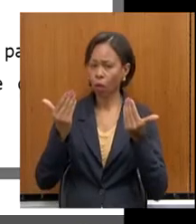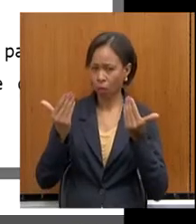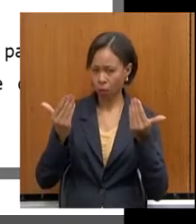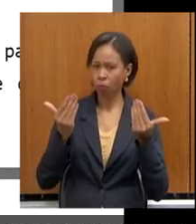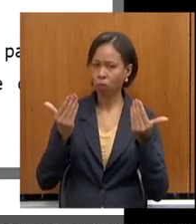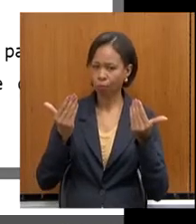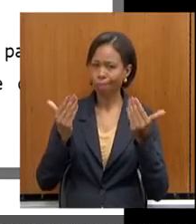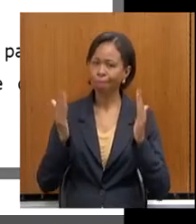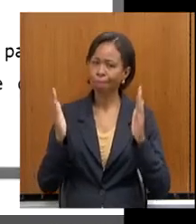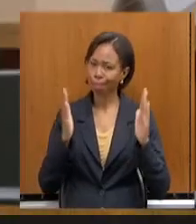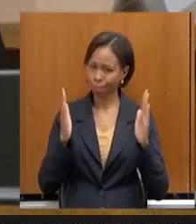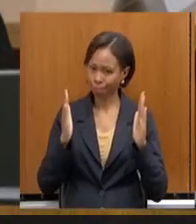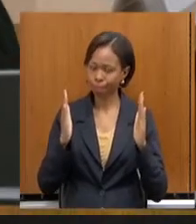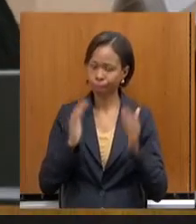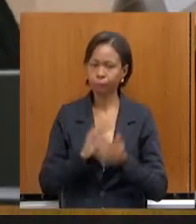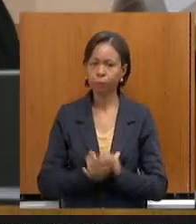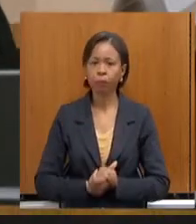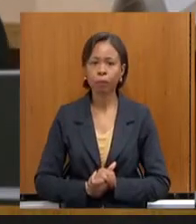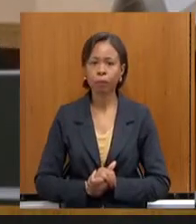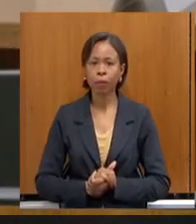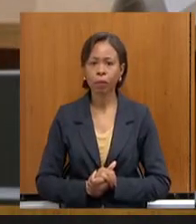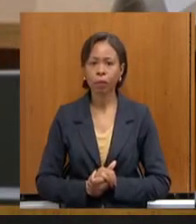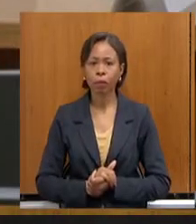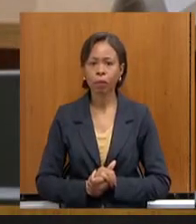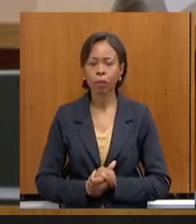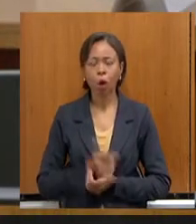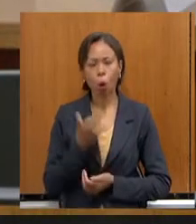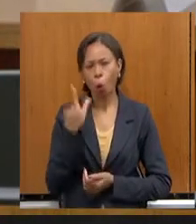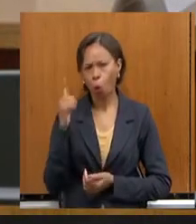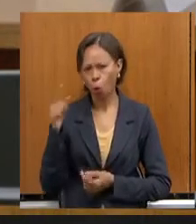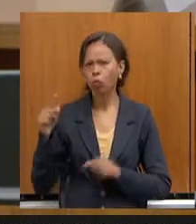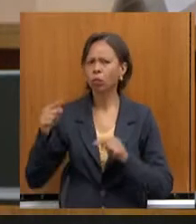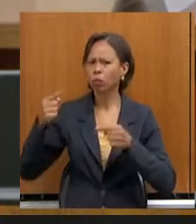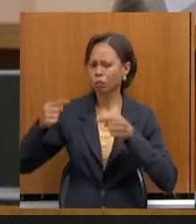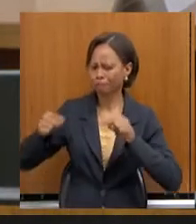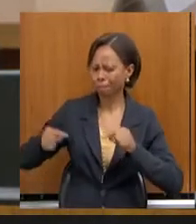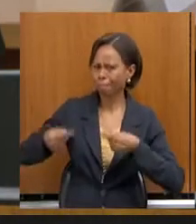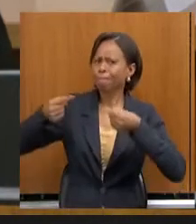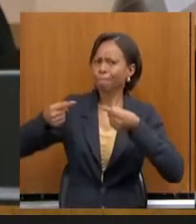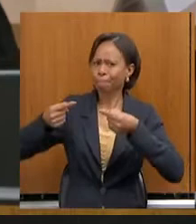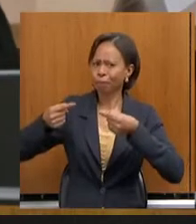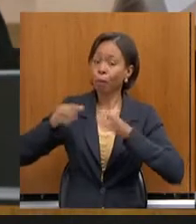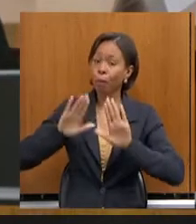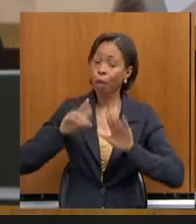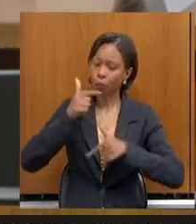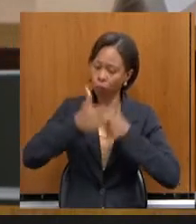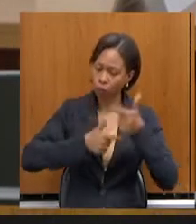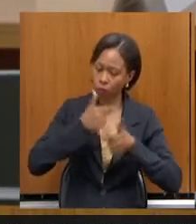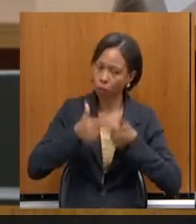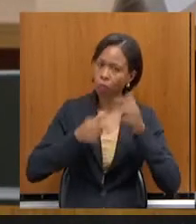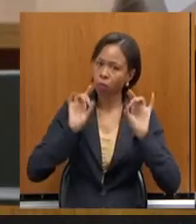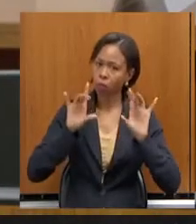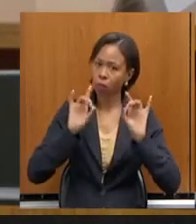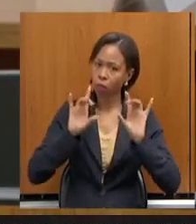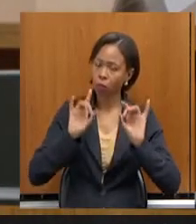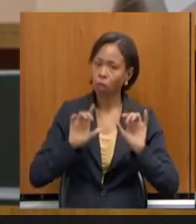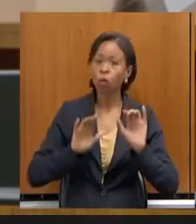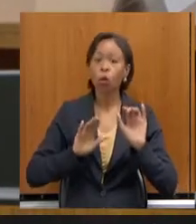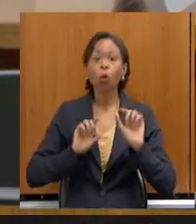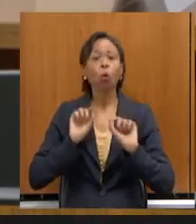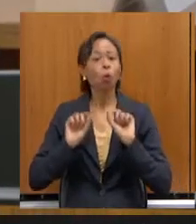que Eu mencionei temos ainda grandes desafios e estamos trabalhando especialmente com sistema de licenciamento